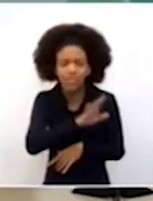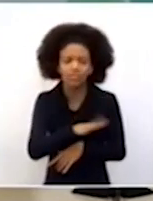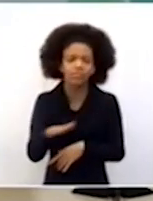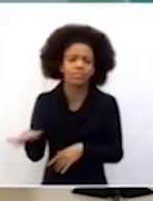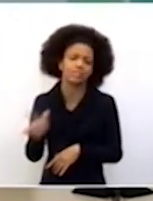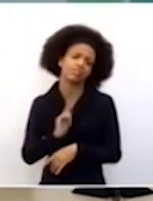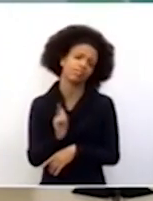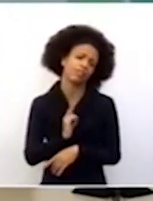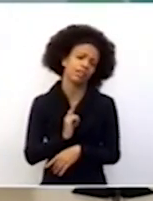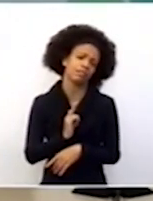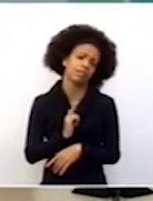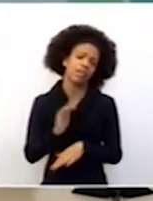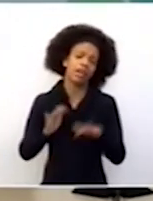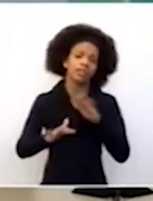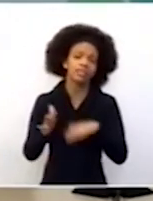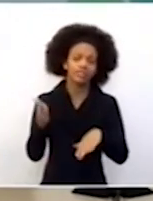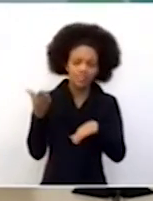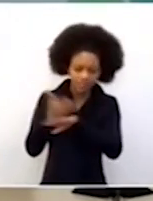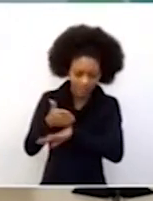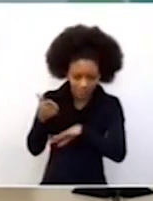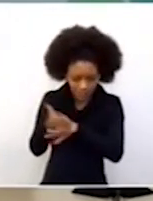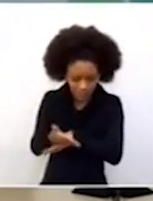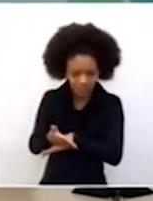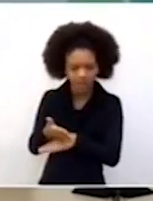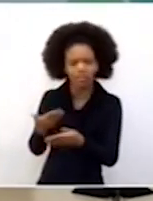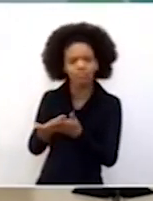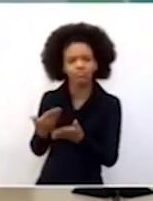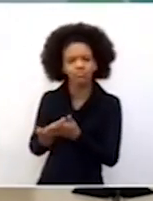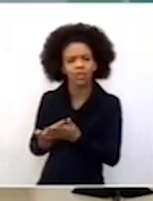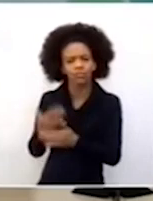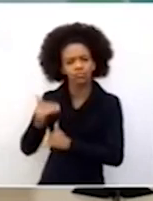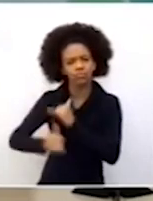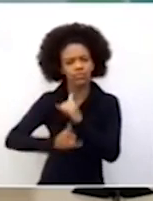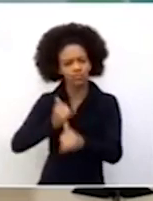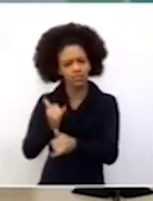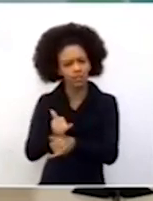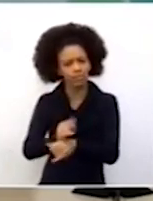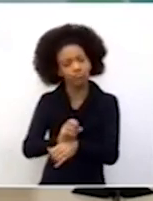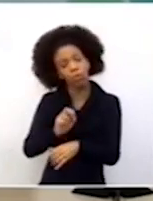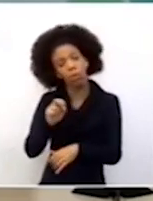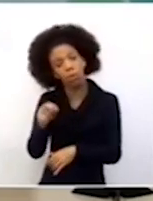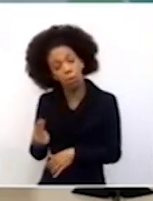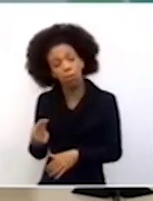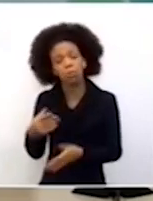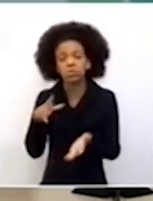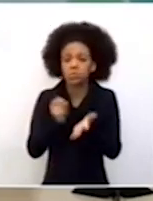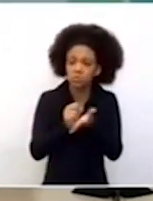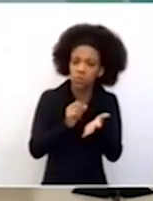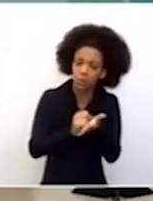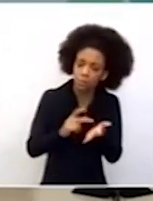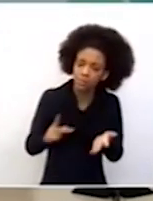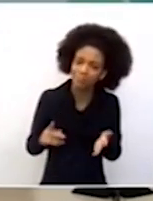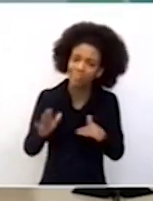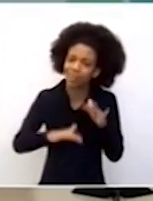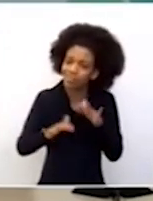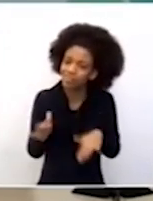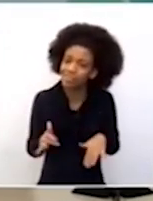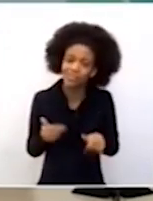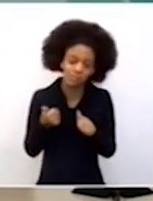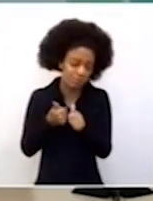crianças têm de acessar as aulas online, de participar online nos aplicativos, às vezes não tem um acompanhamento